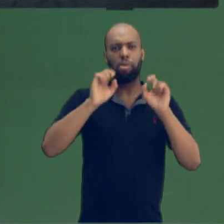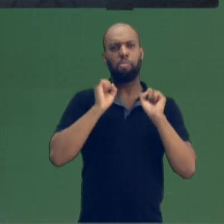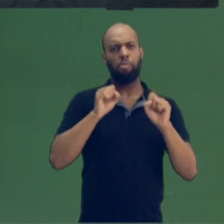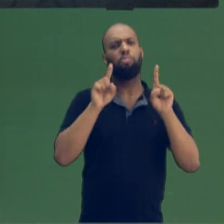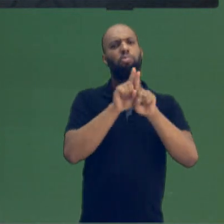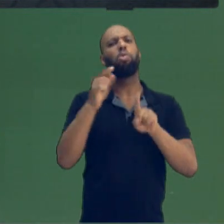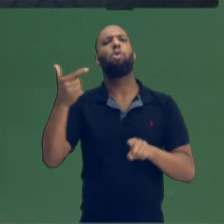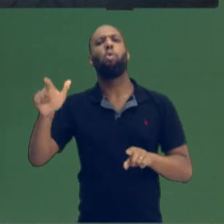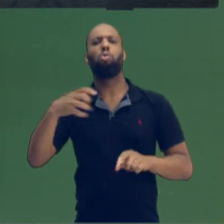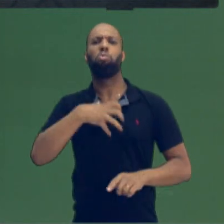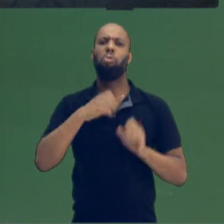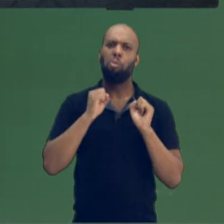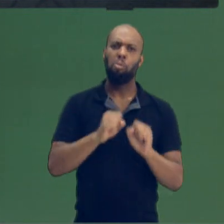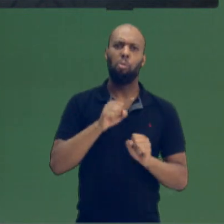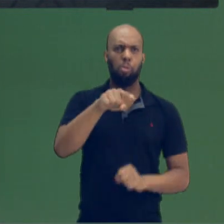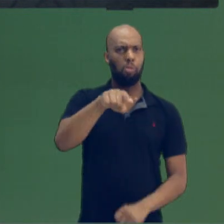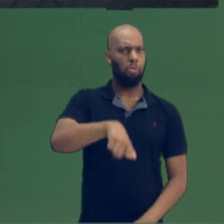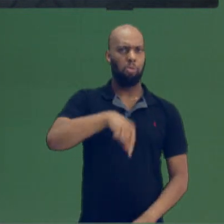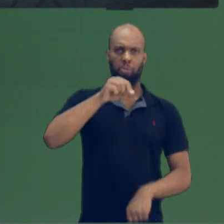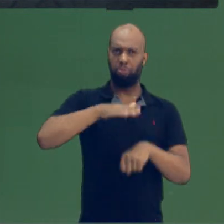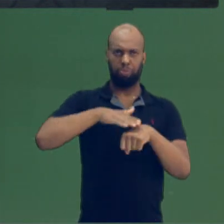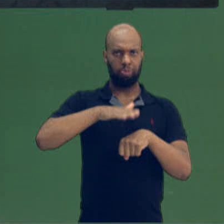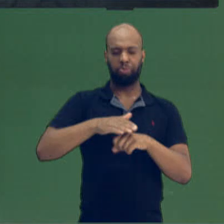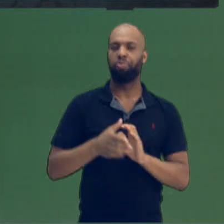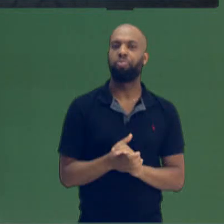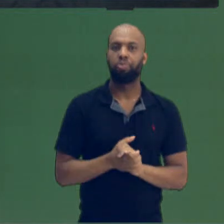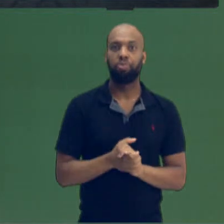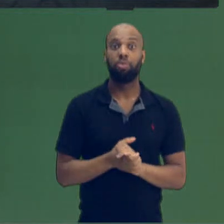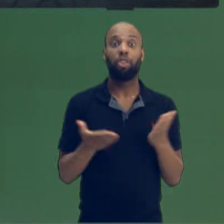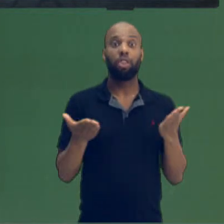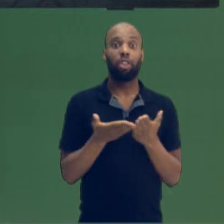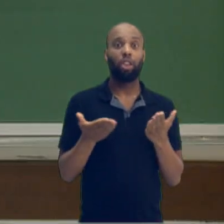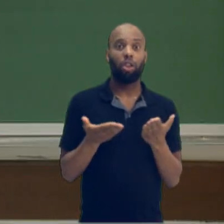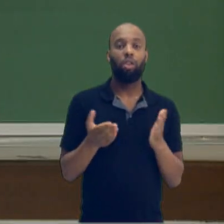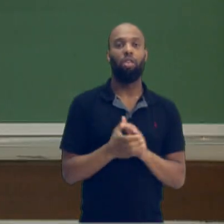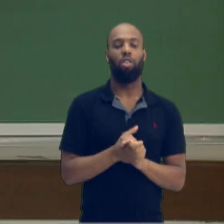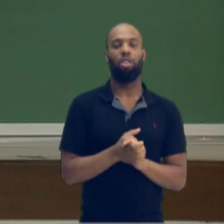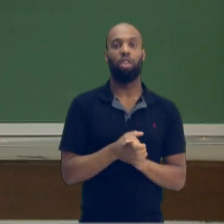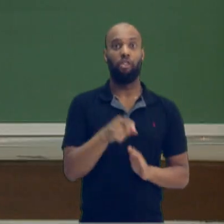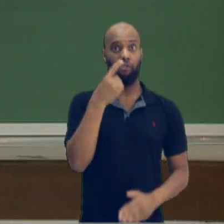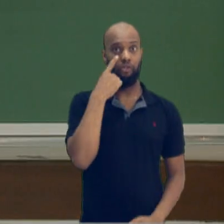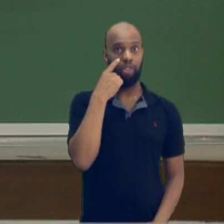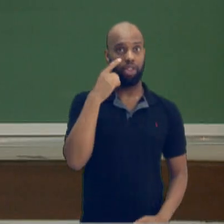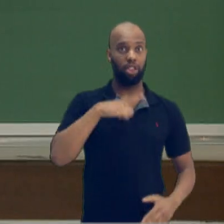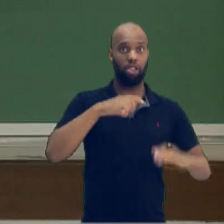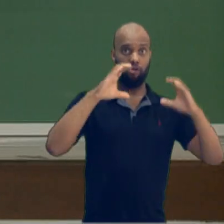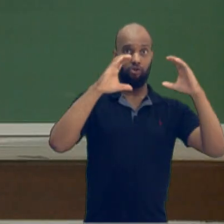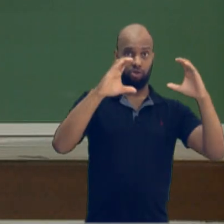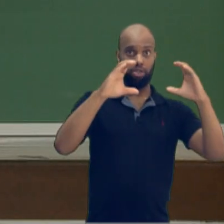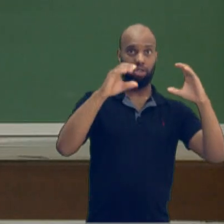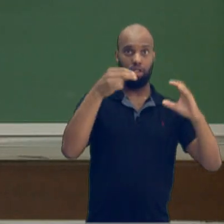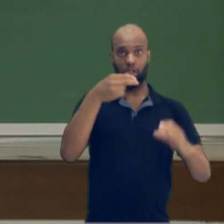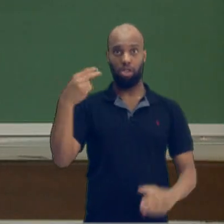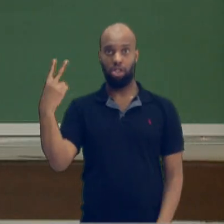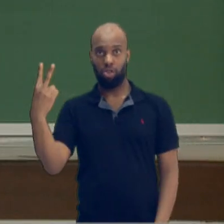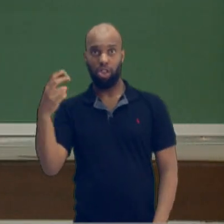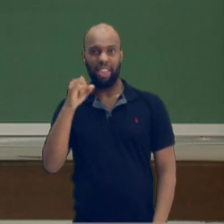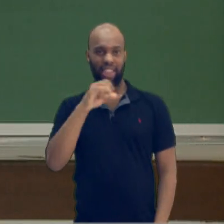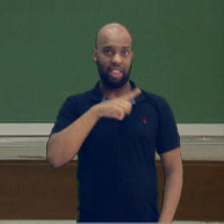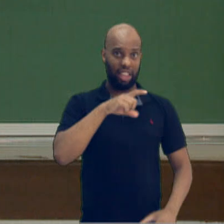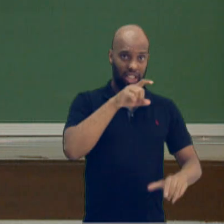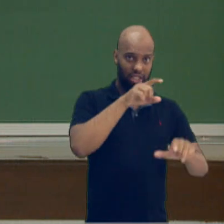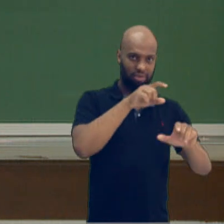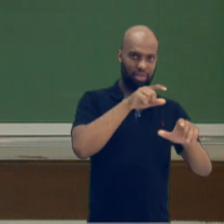função também, tá? Vocês podem escolher. Aí vamos lá então. Quando eu tenho a função com x valendo 2, aonde tem x, eu